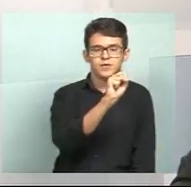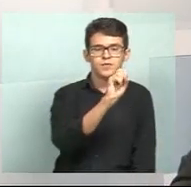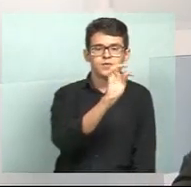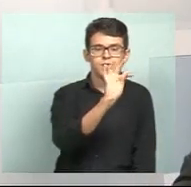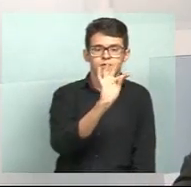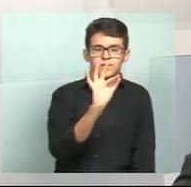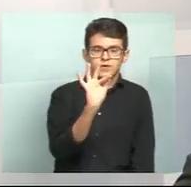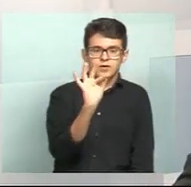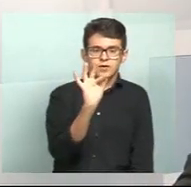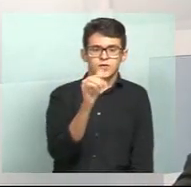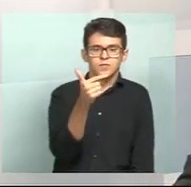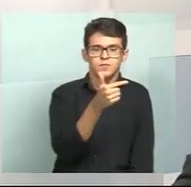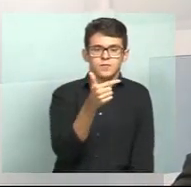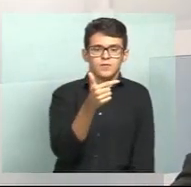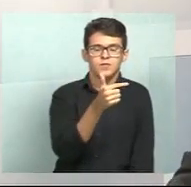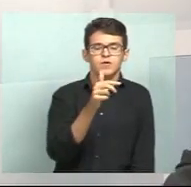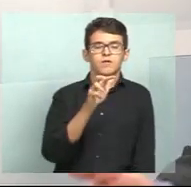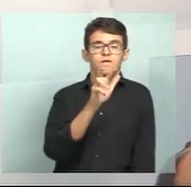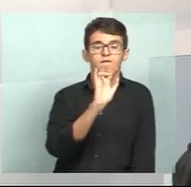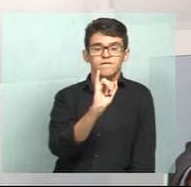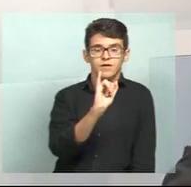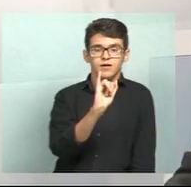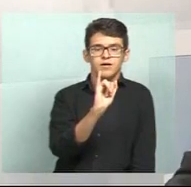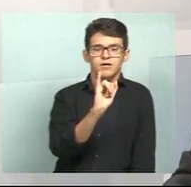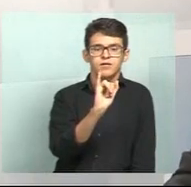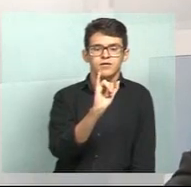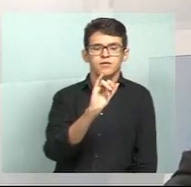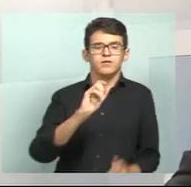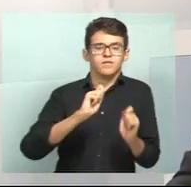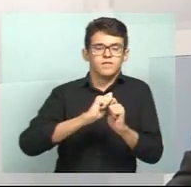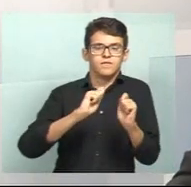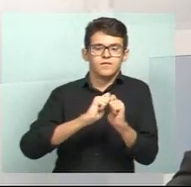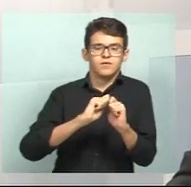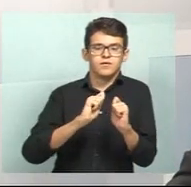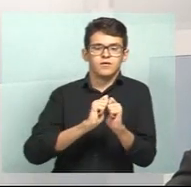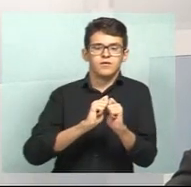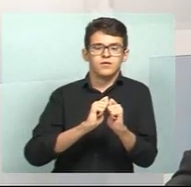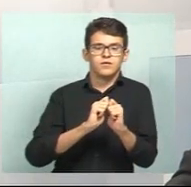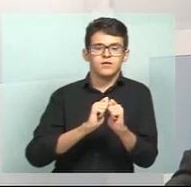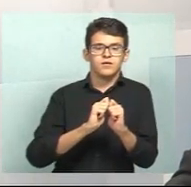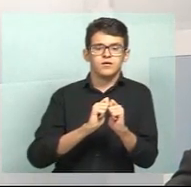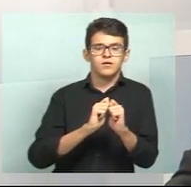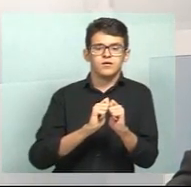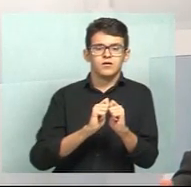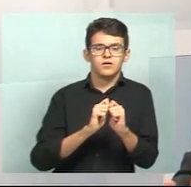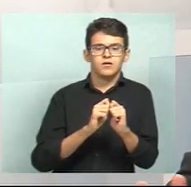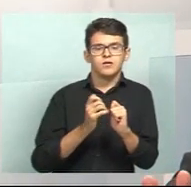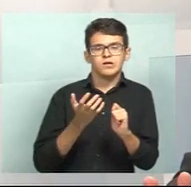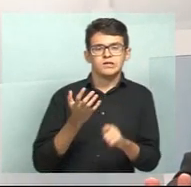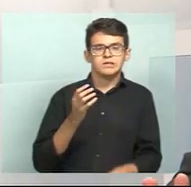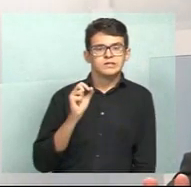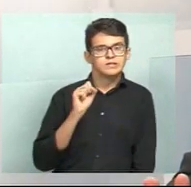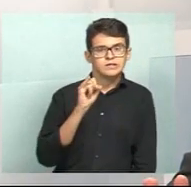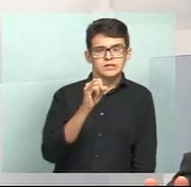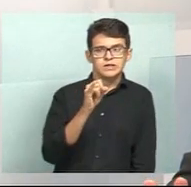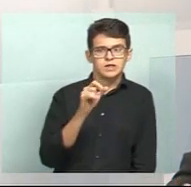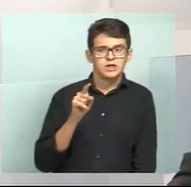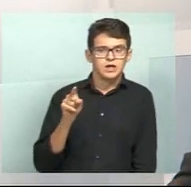também irá antecipadamente caçar qualquer tentativa de candidatura, deixar ele ineligível.